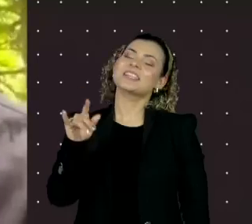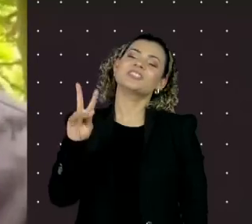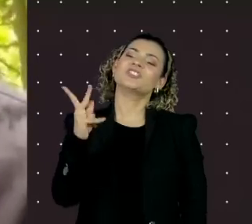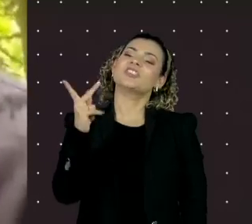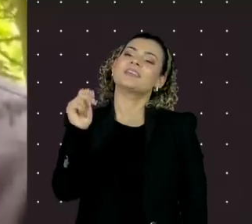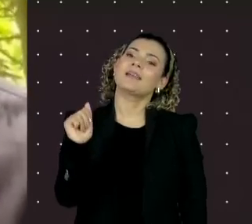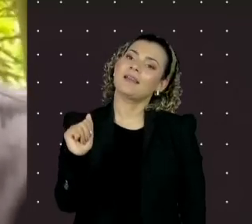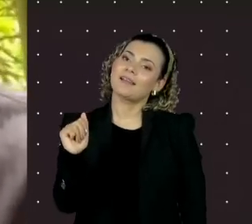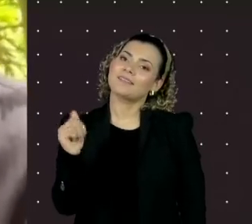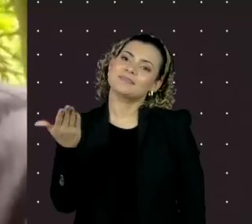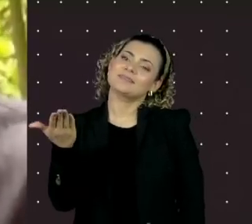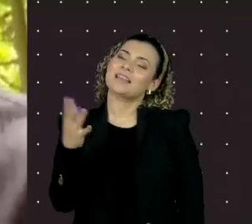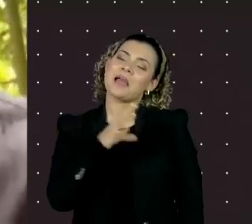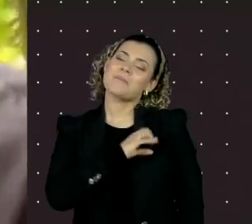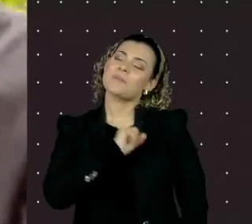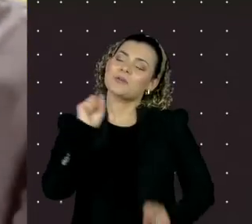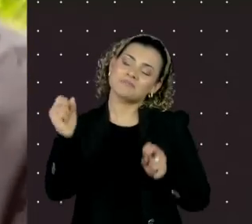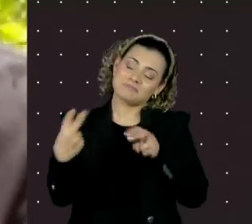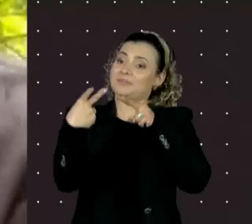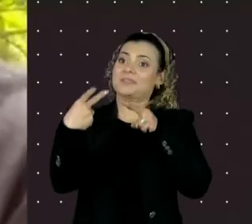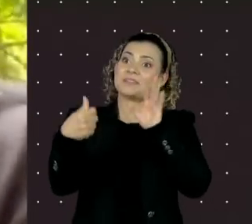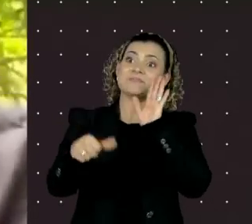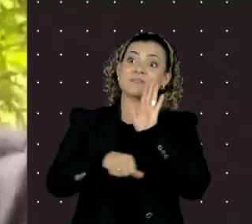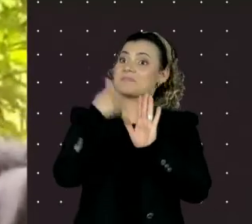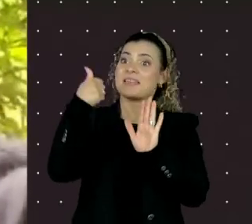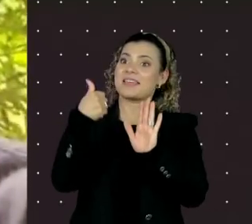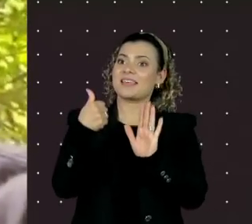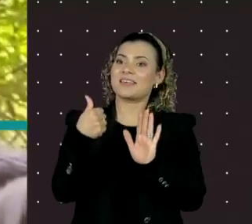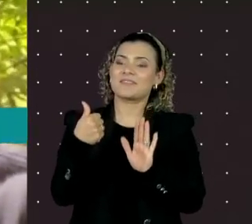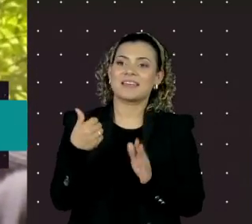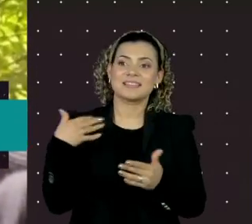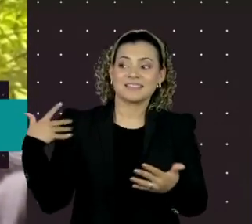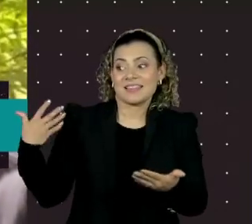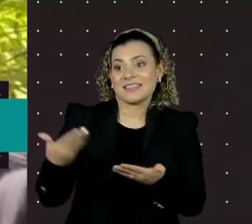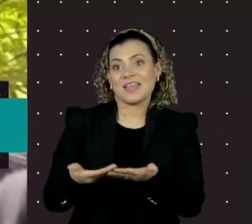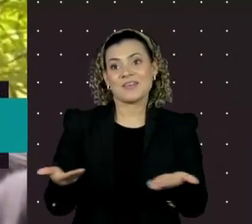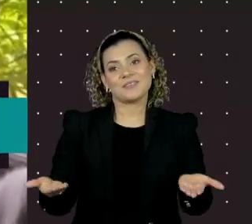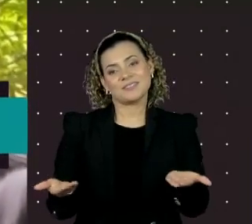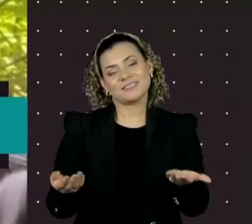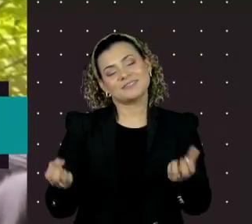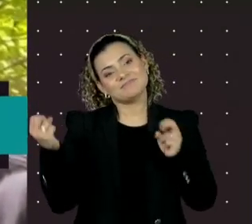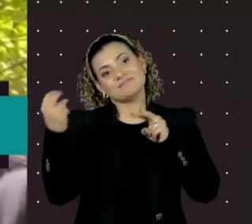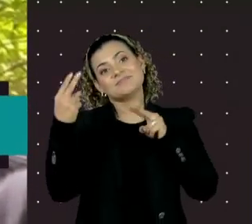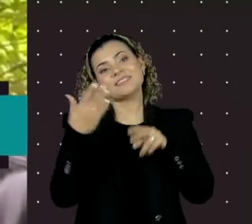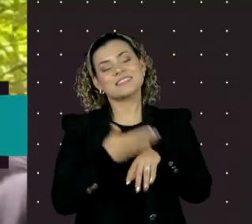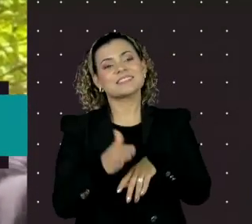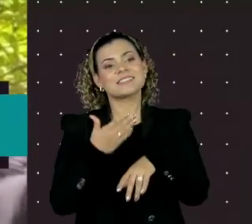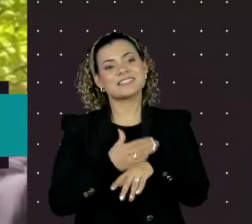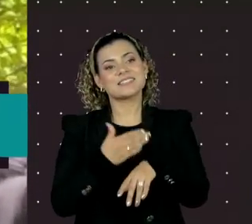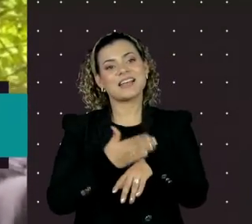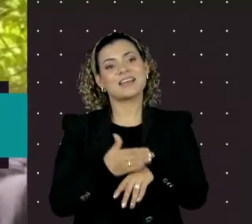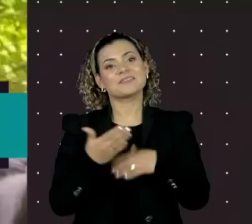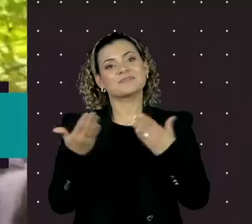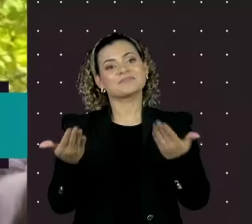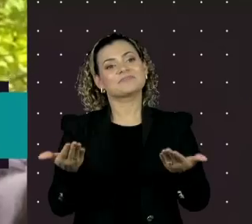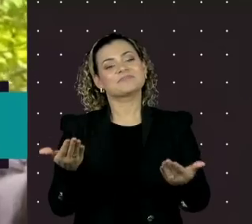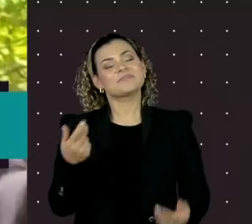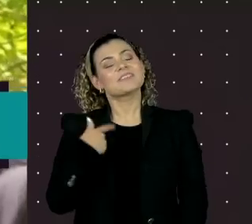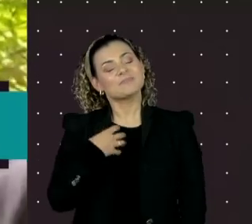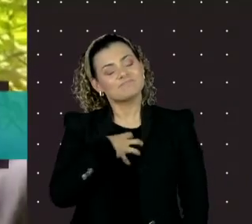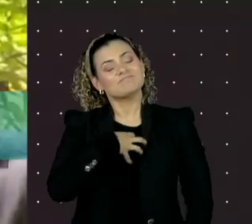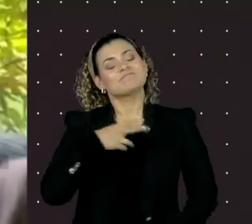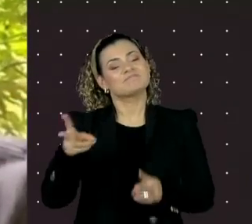foi amor à primeira vista, desde a primeira vez que ela apareceu no ensaio, eu senti que era